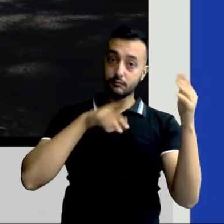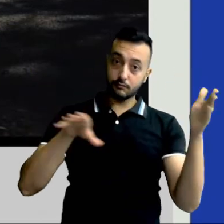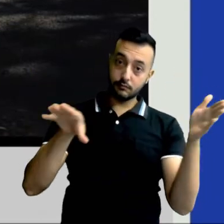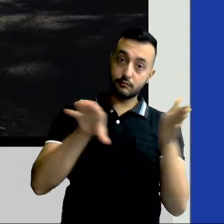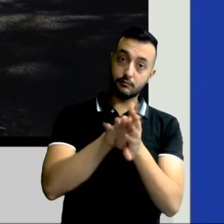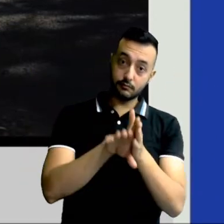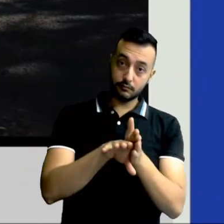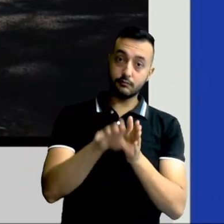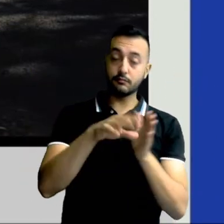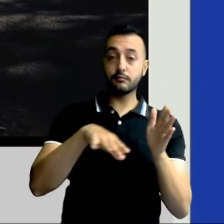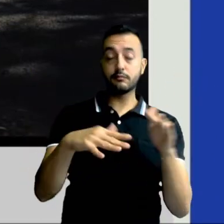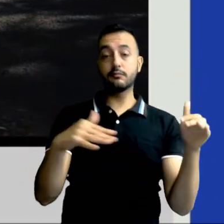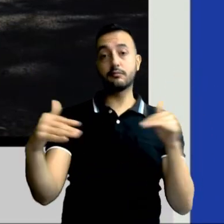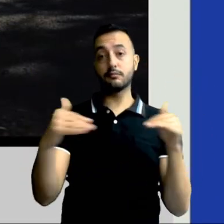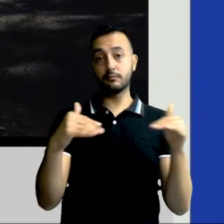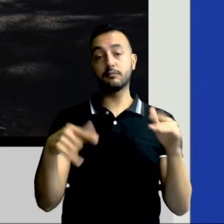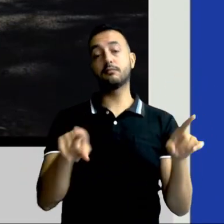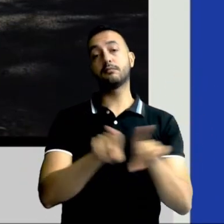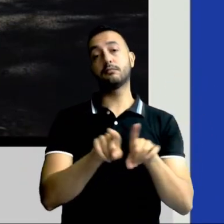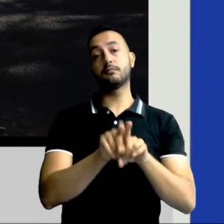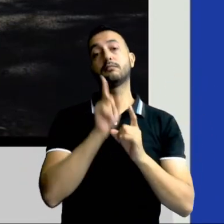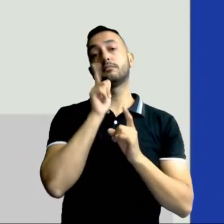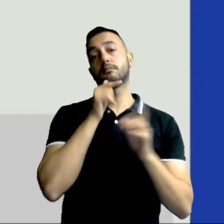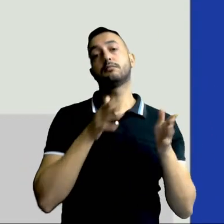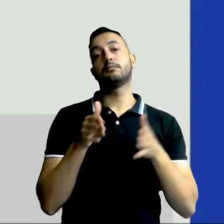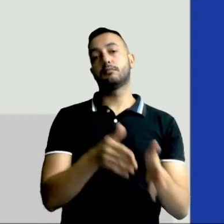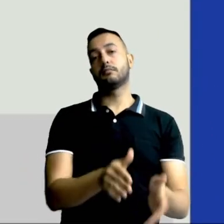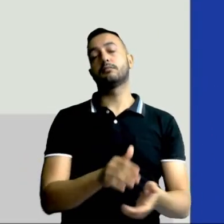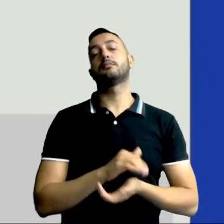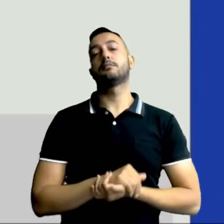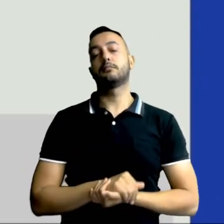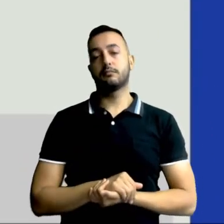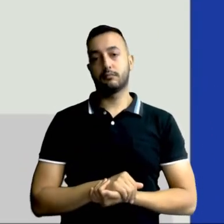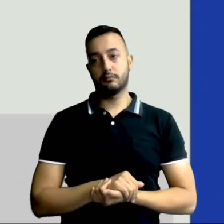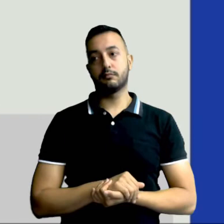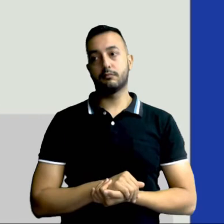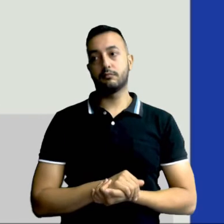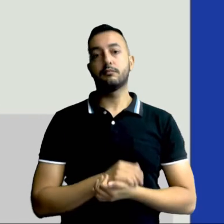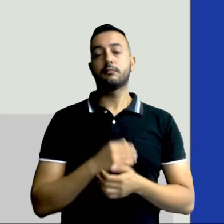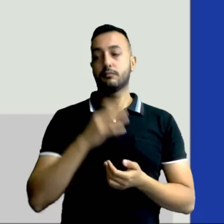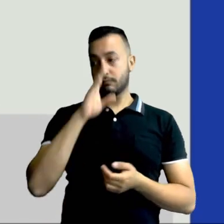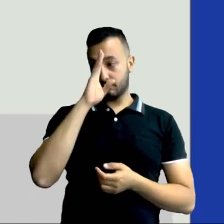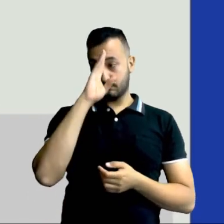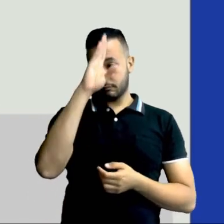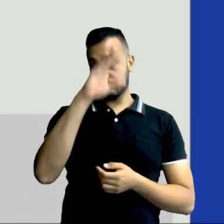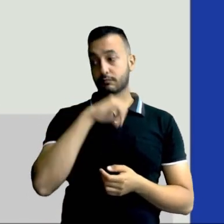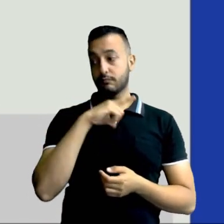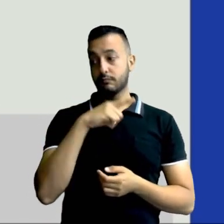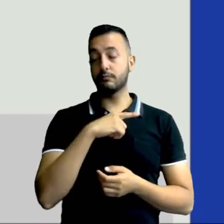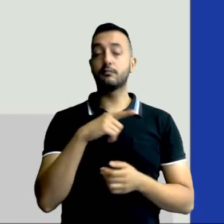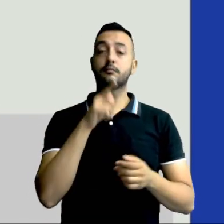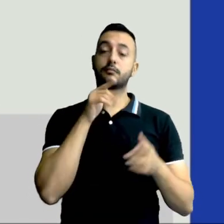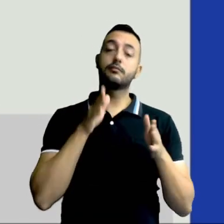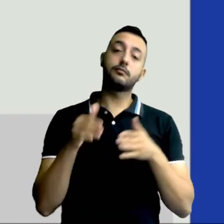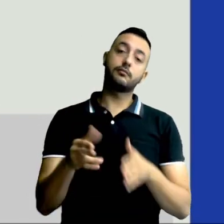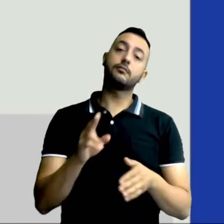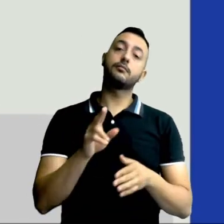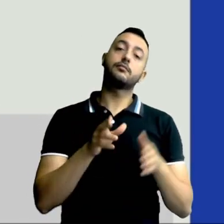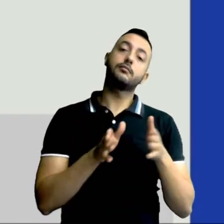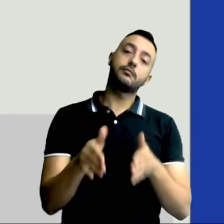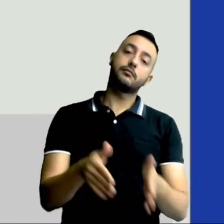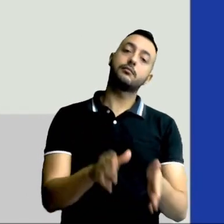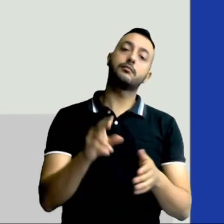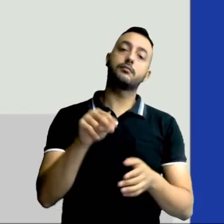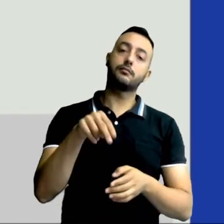Sítio histórico ao palco de batalha foi também pelo rio e dá para curar Ah tá as principais afluentes do Rio tapacurá São Rio